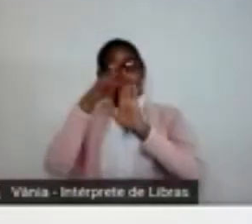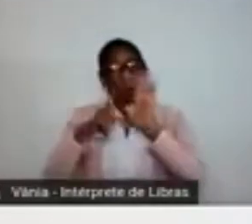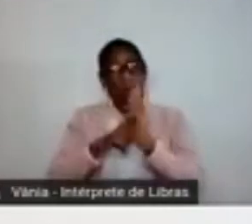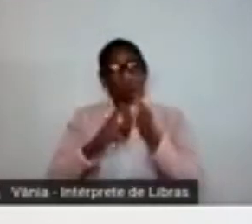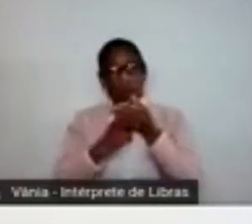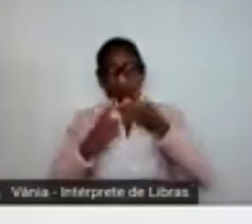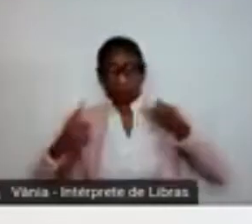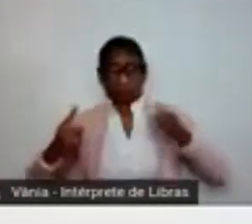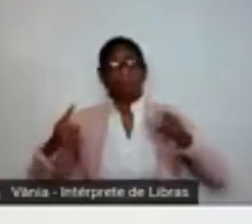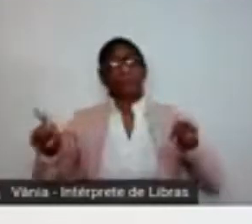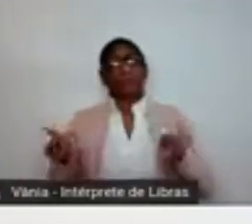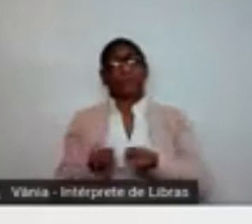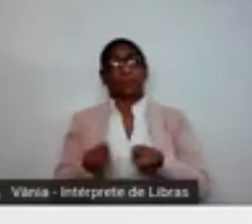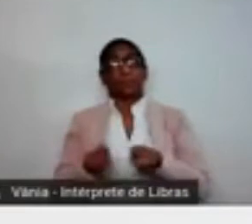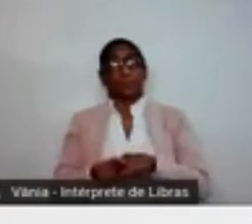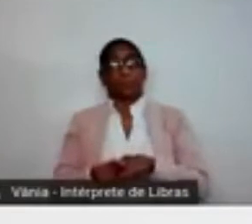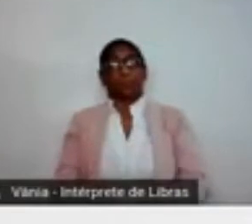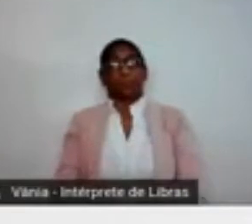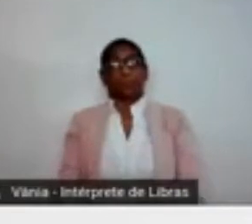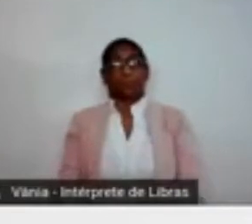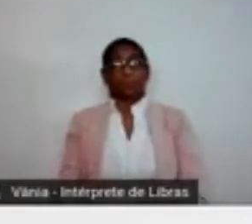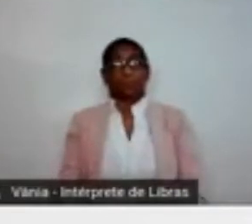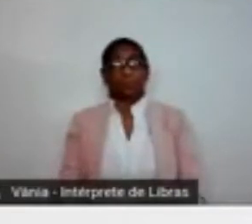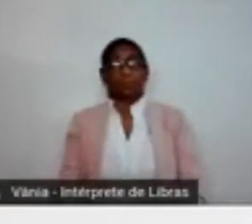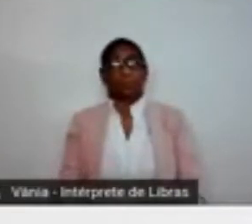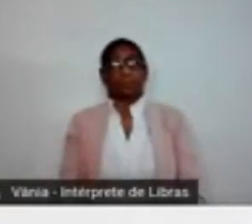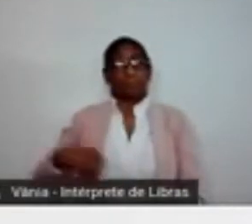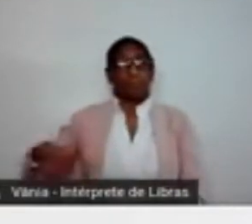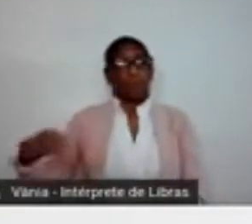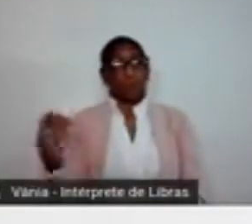distanciamento como tal, para que a gente continue nessa